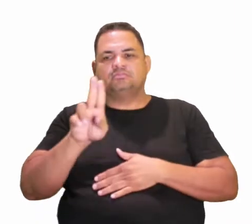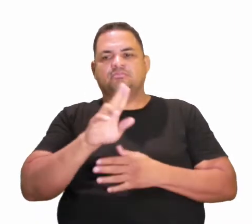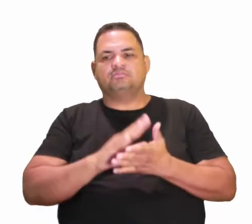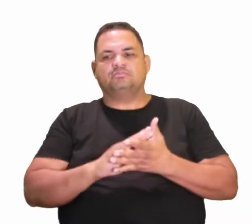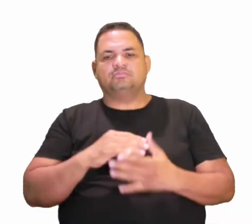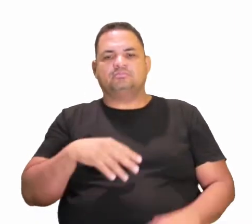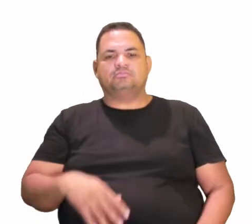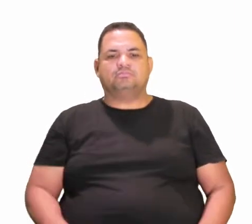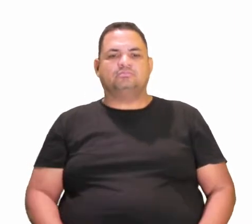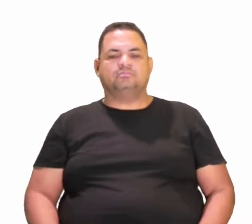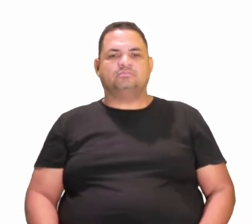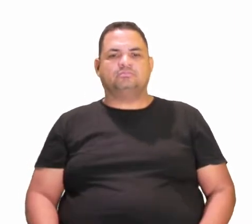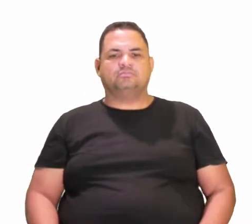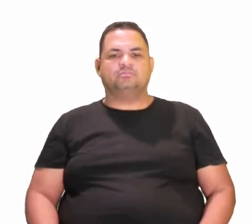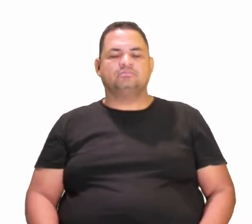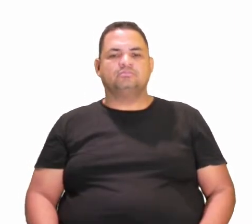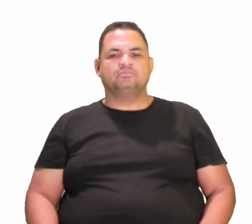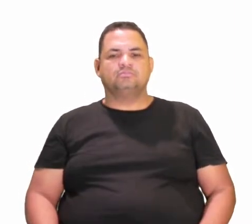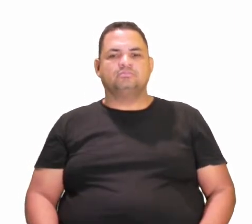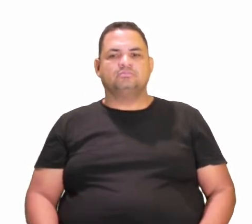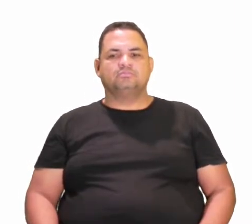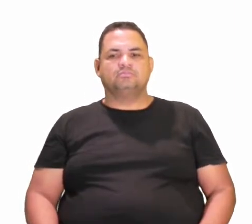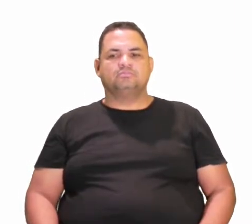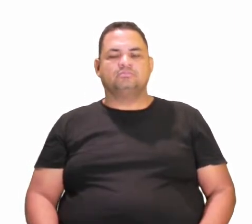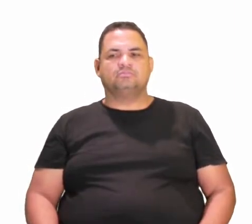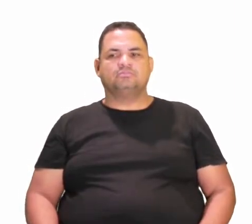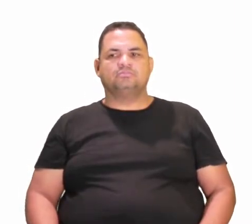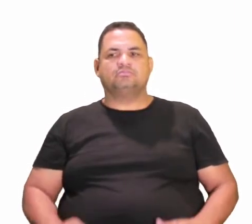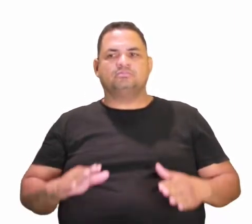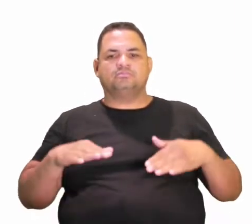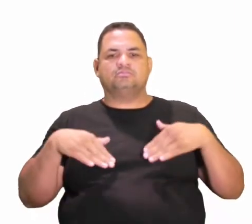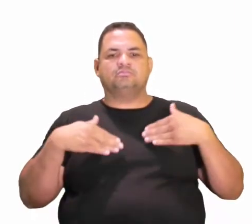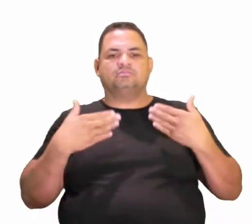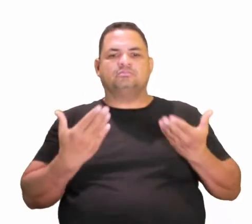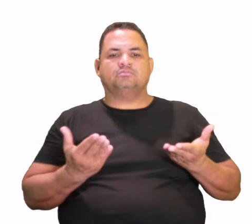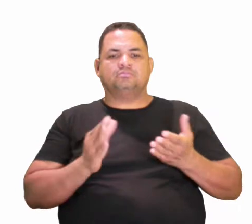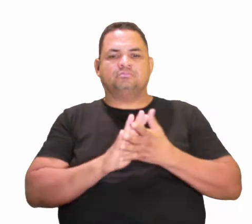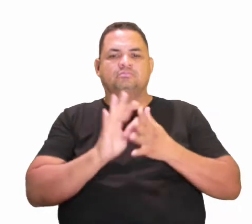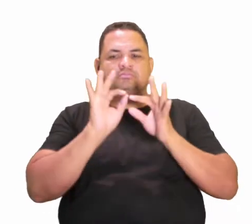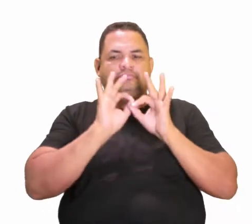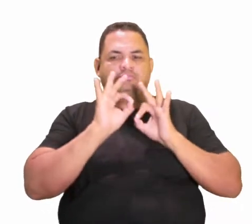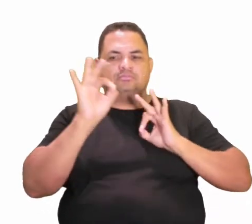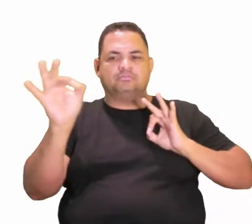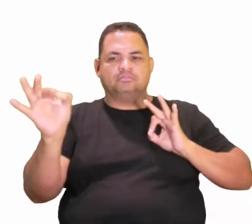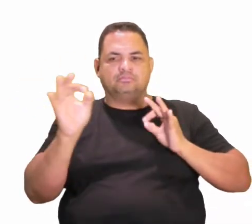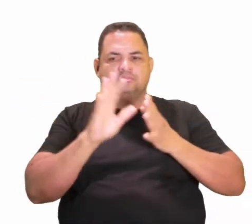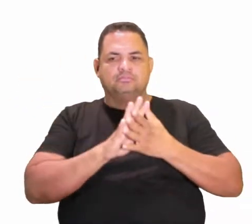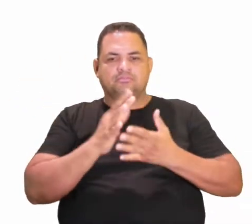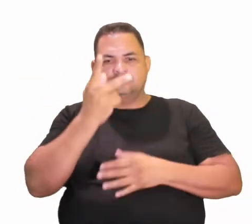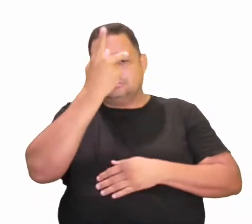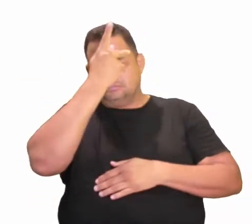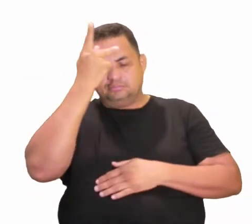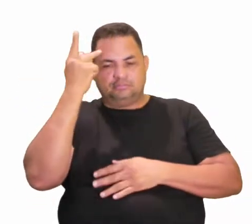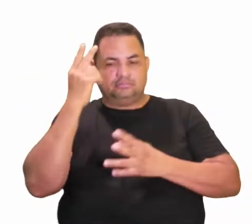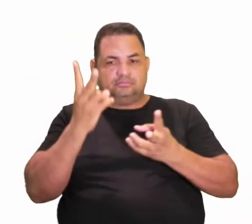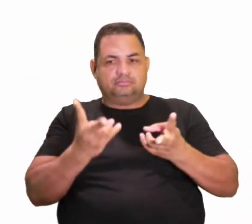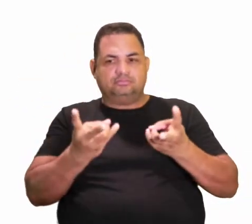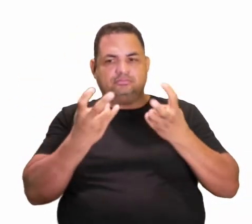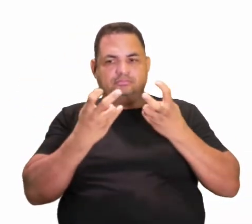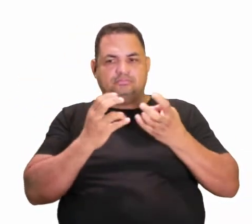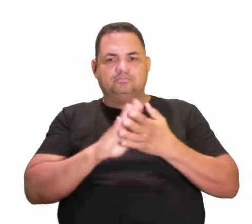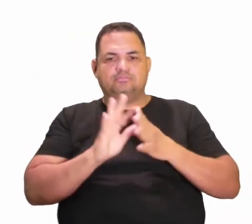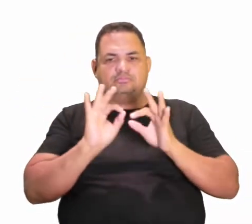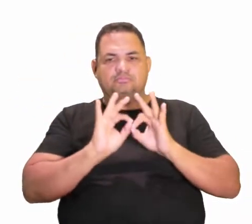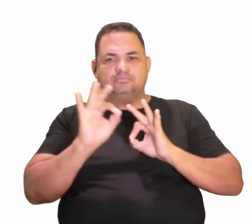this, certo? Quando eu estou distante da pessoa, perceba que